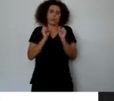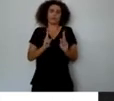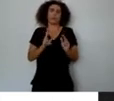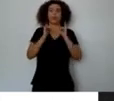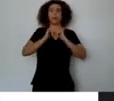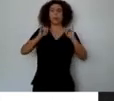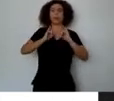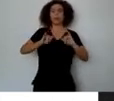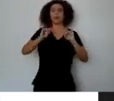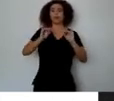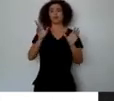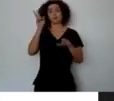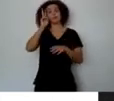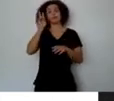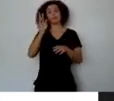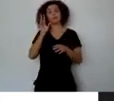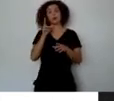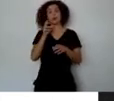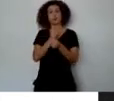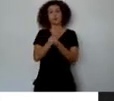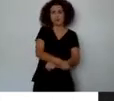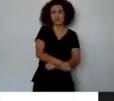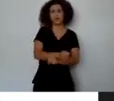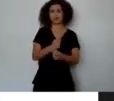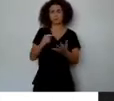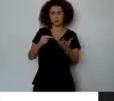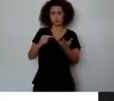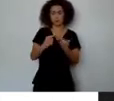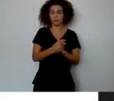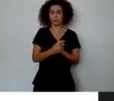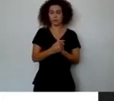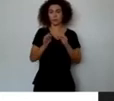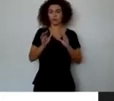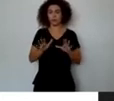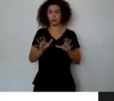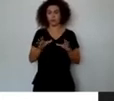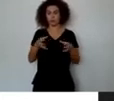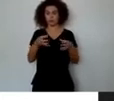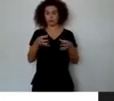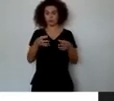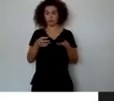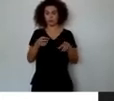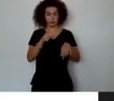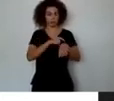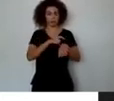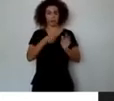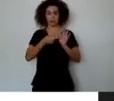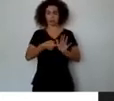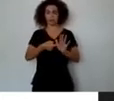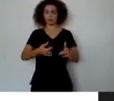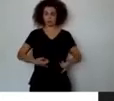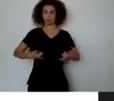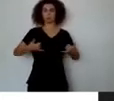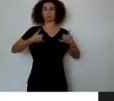dos povos, mas na hora de dar o mérito à comunidade negra, a gente não vê isso.